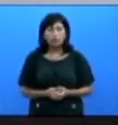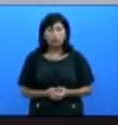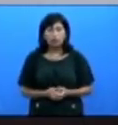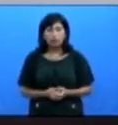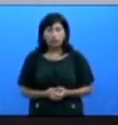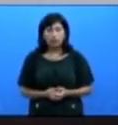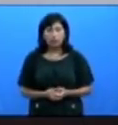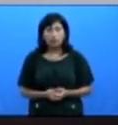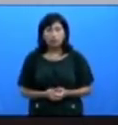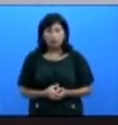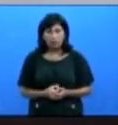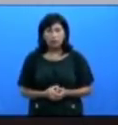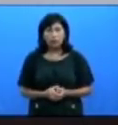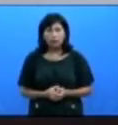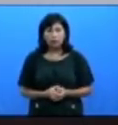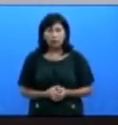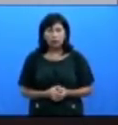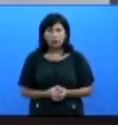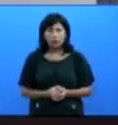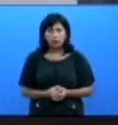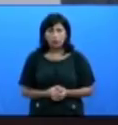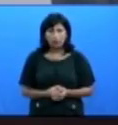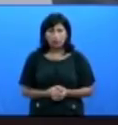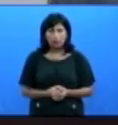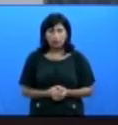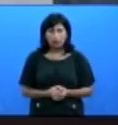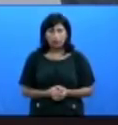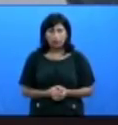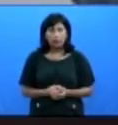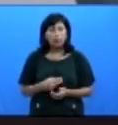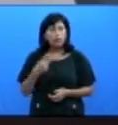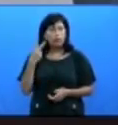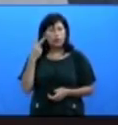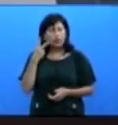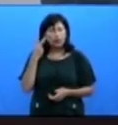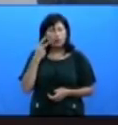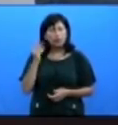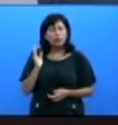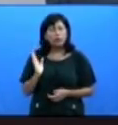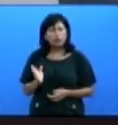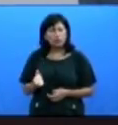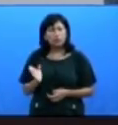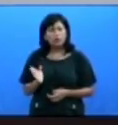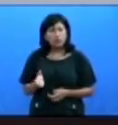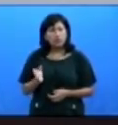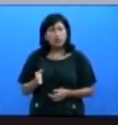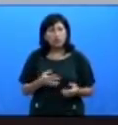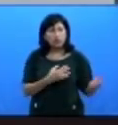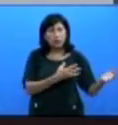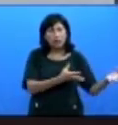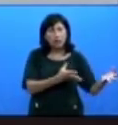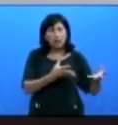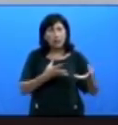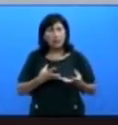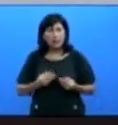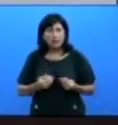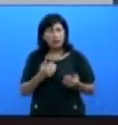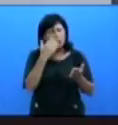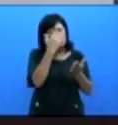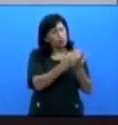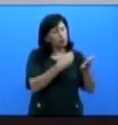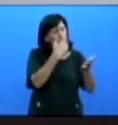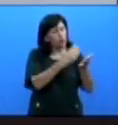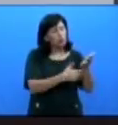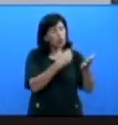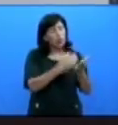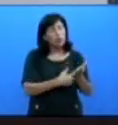parecer favorável. Uma vez que os senhores vereadores já receberam a relação de todas as emendas apresentadas